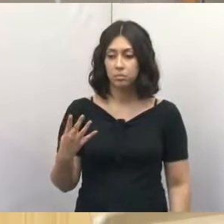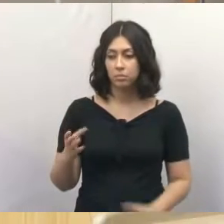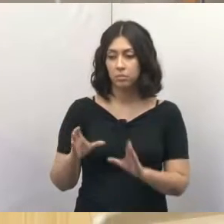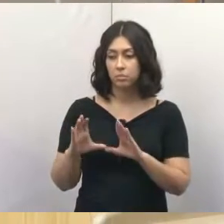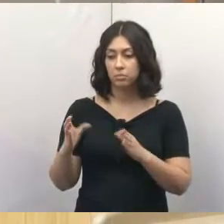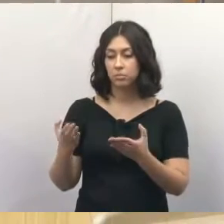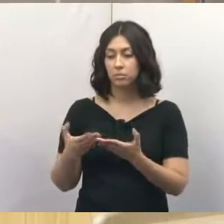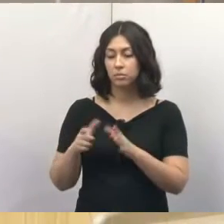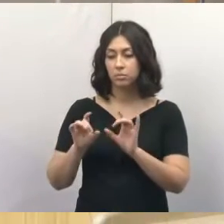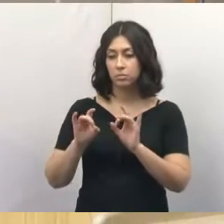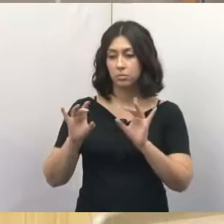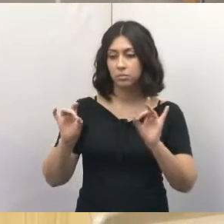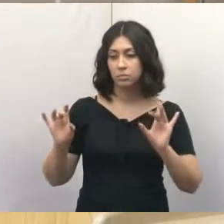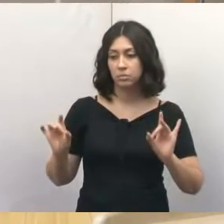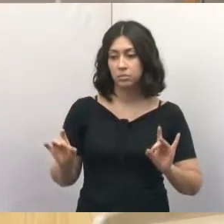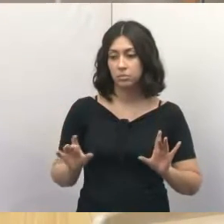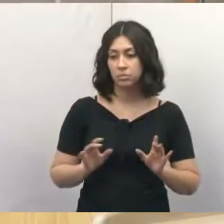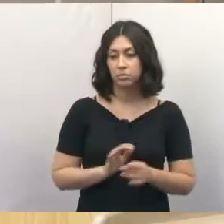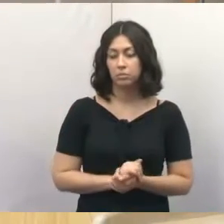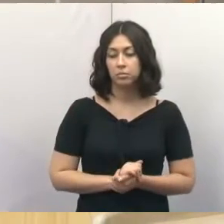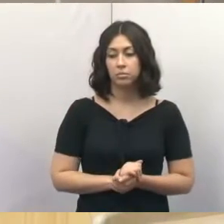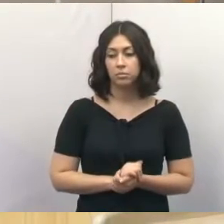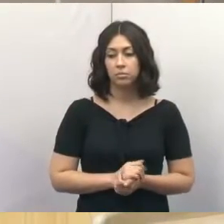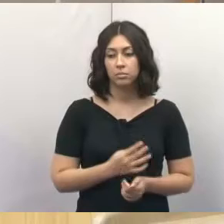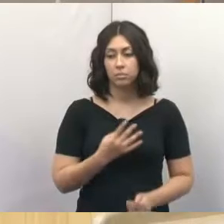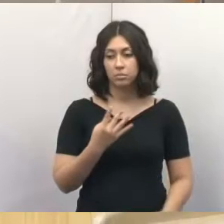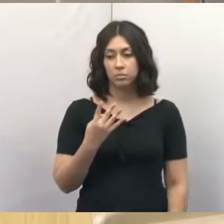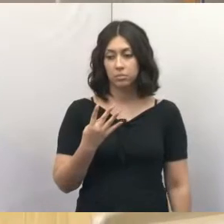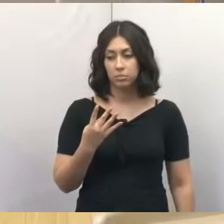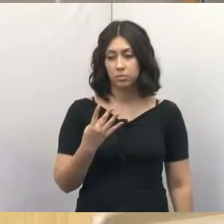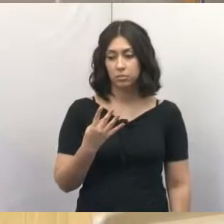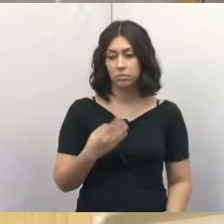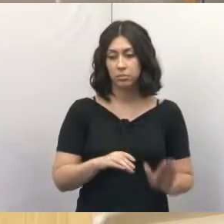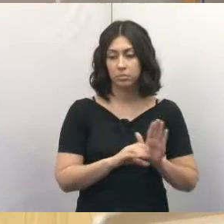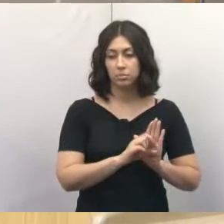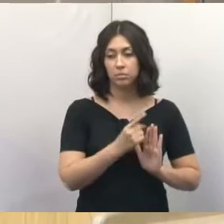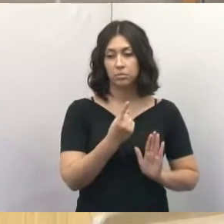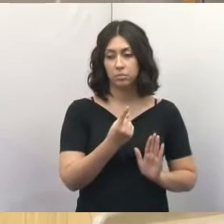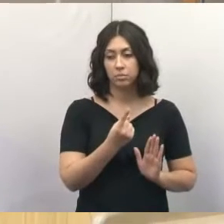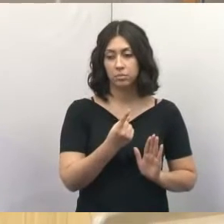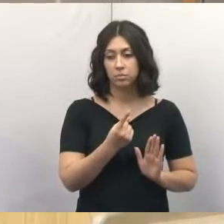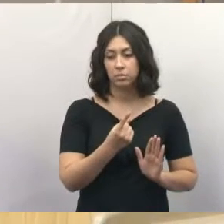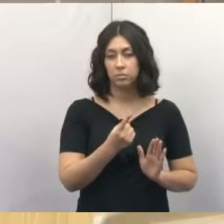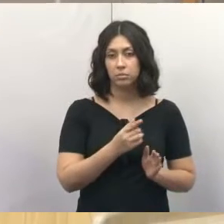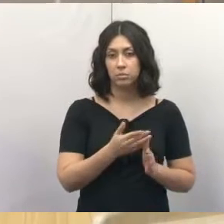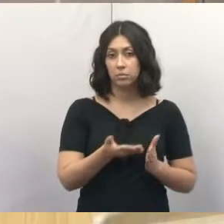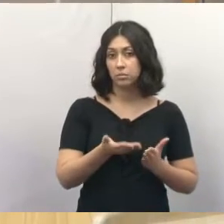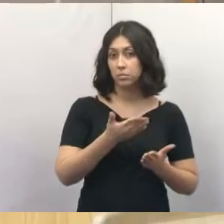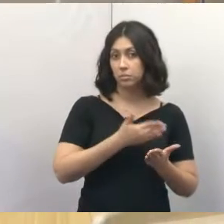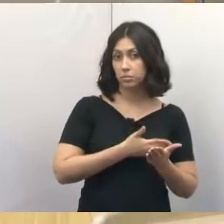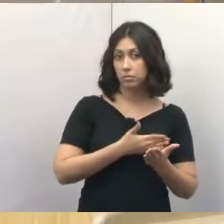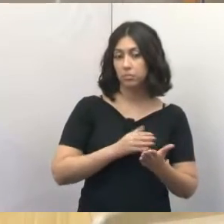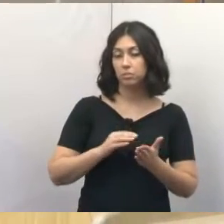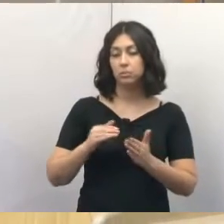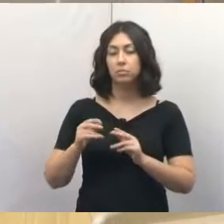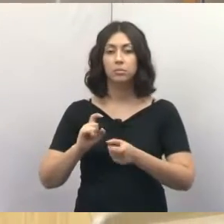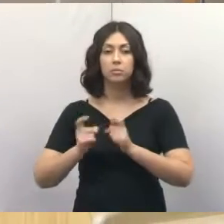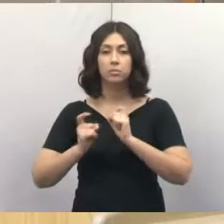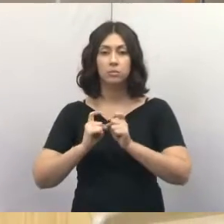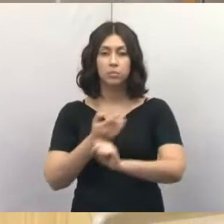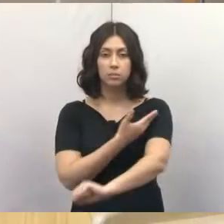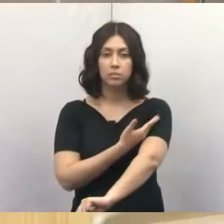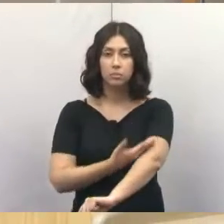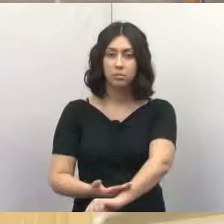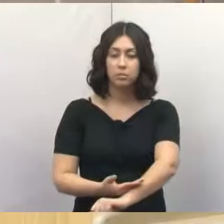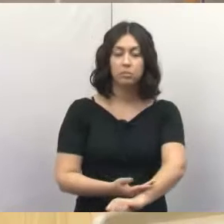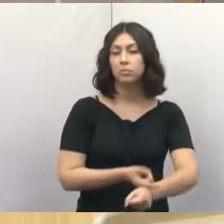comissões especiais, título 4 das sessões, capítulo 1 das disposições preliminares, capítulo 2 das sessões ordinárias, capítulo 3 dos